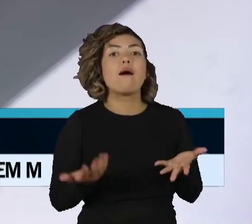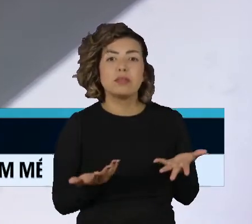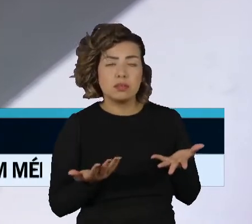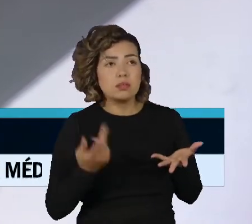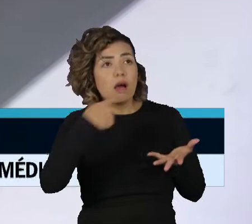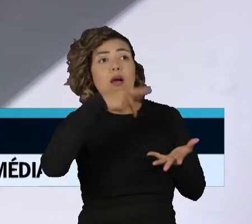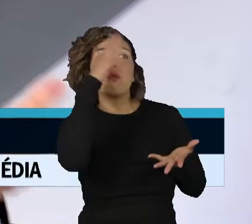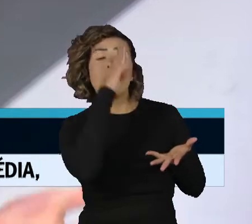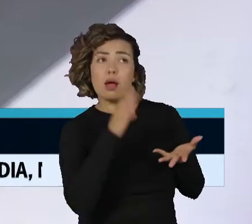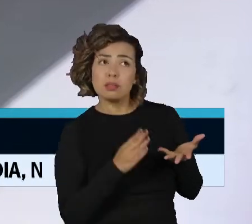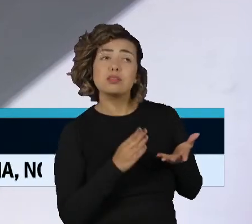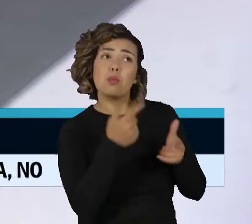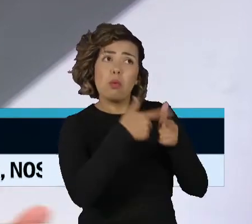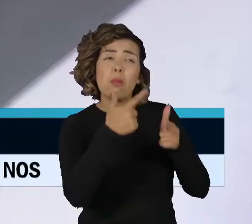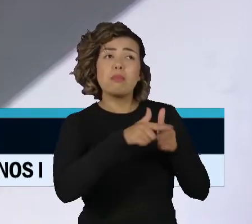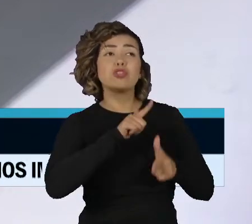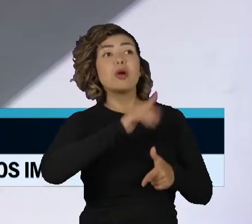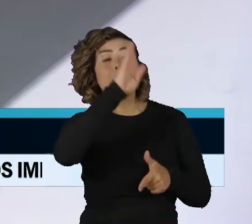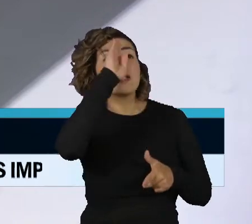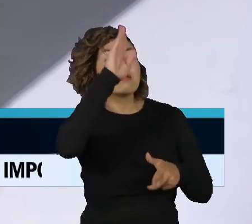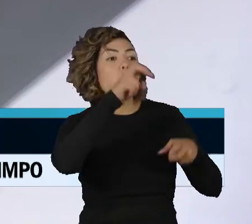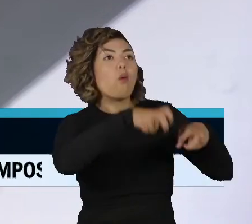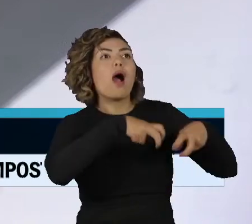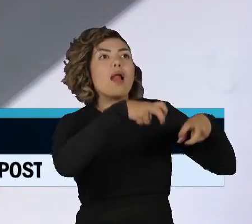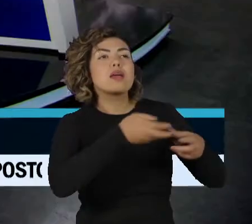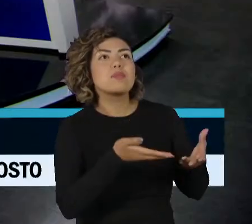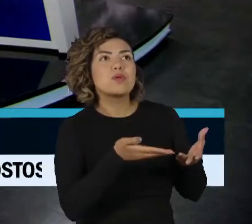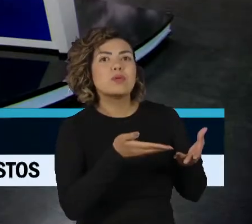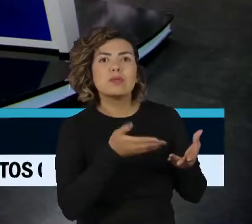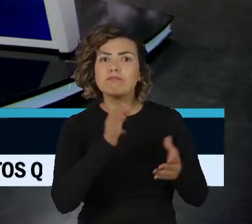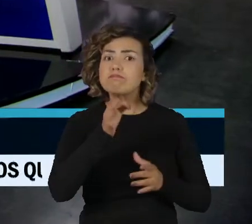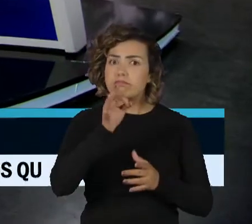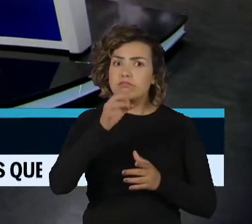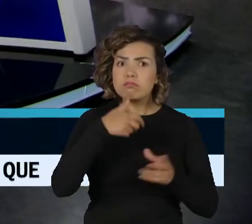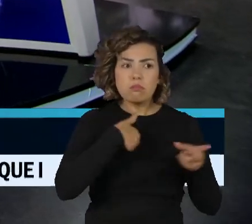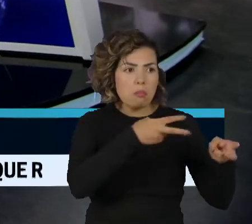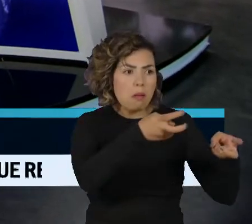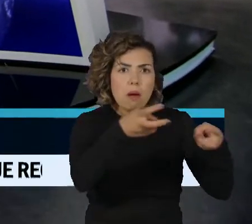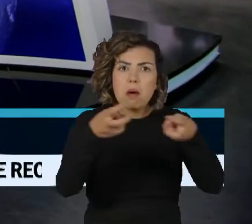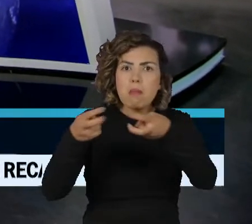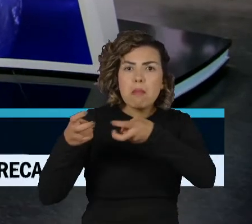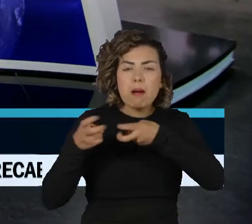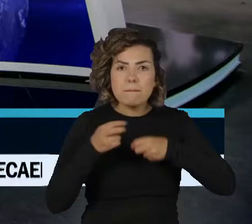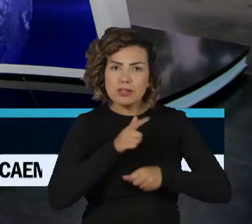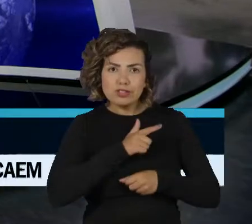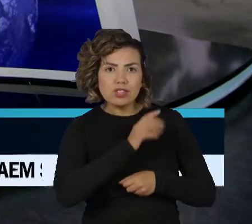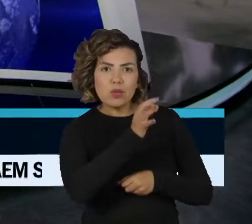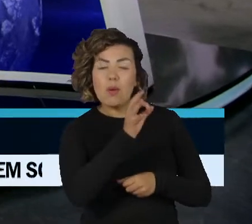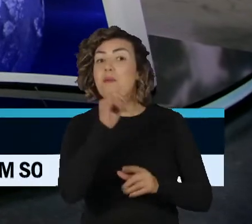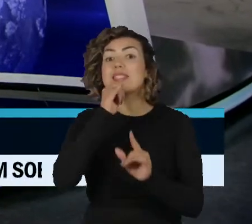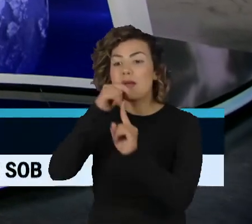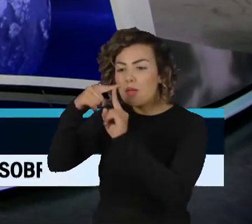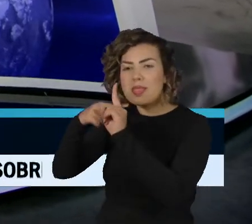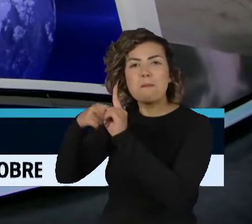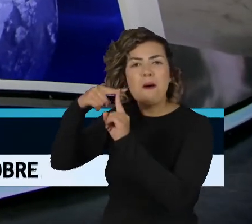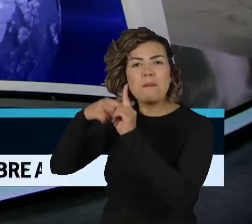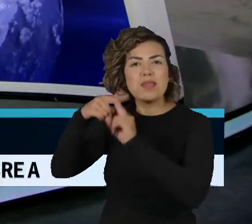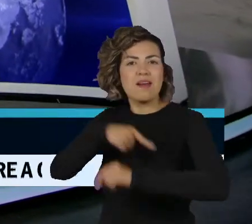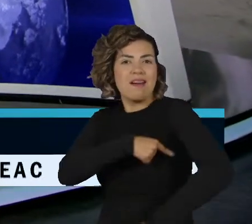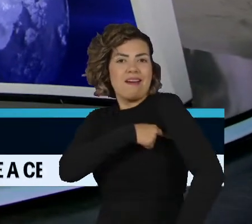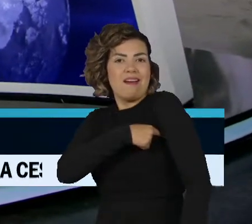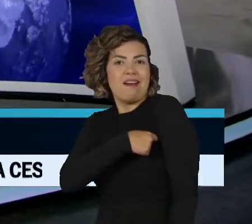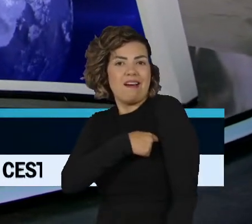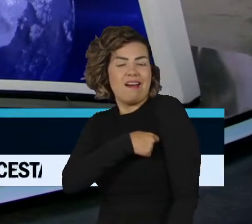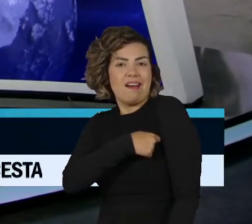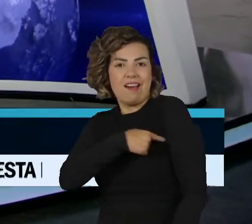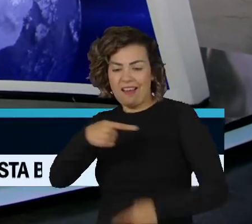problema do mercúrio através do garimpo. É o que a gente vê no termômetro, não é? De Já mercúrio, não não é tem que já não mais. tem mais, verdade? Antigamente, você não tem essa